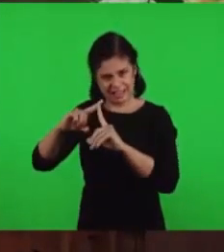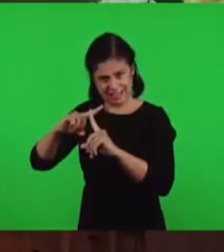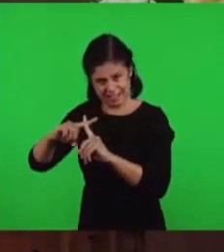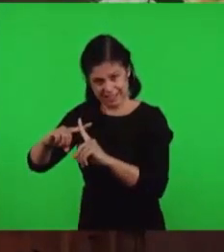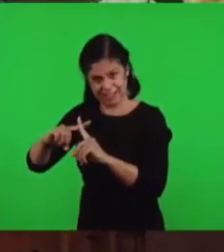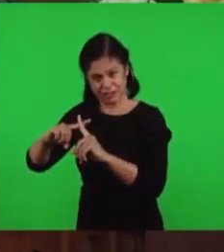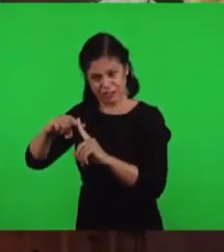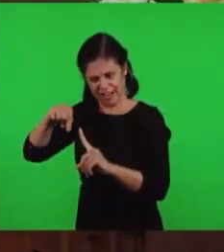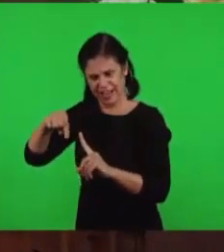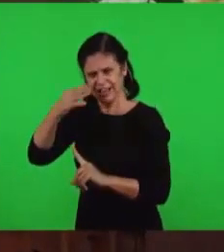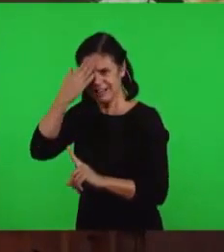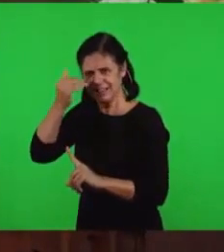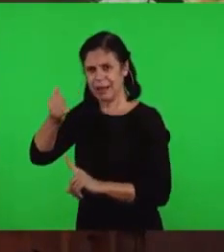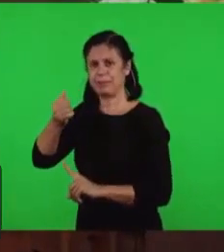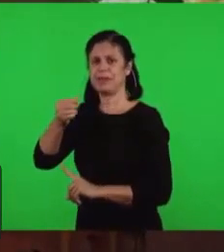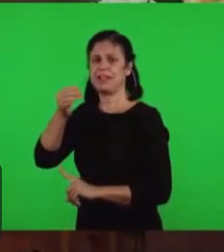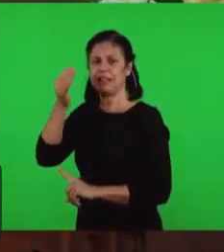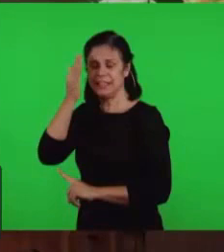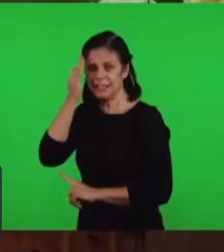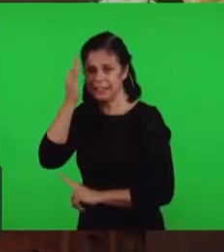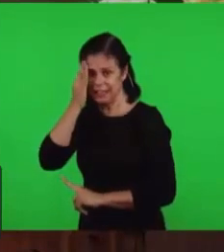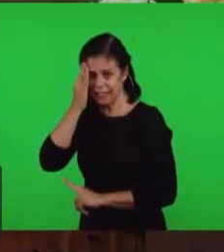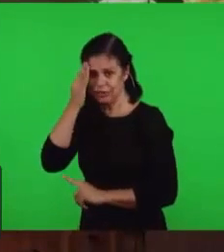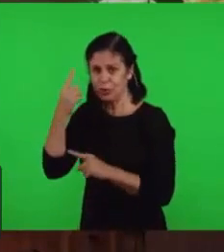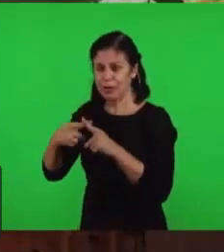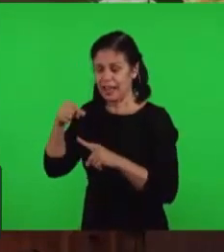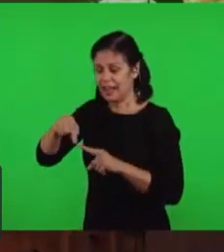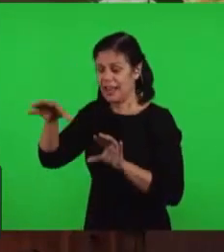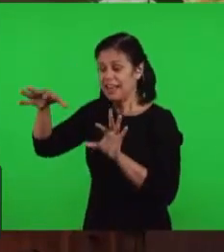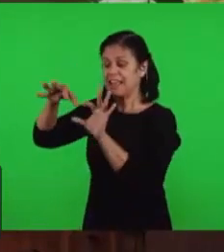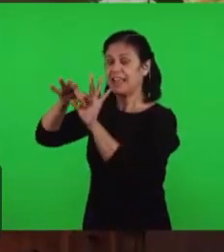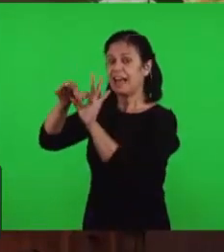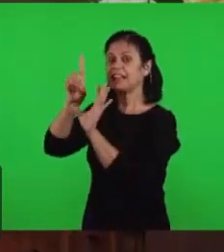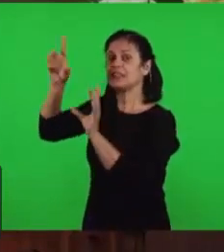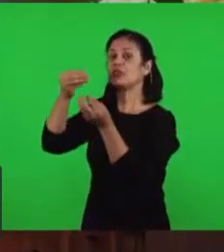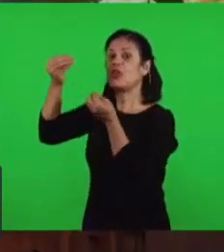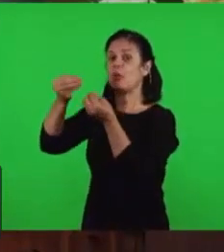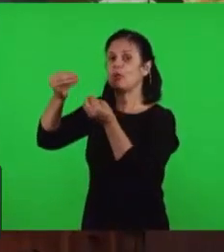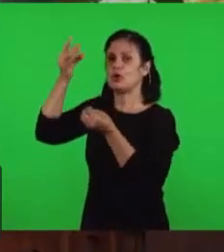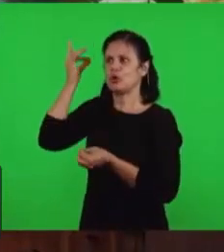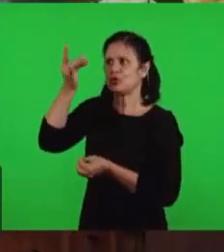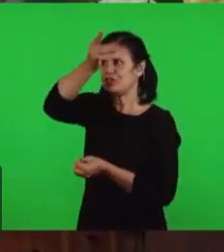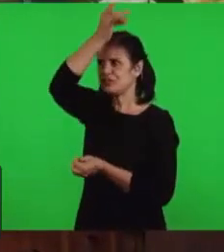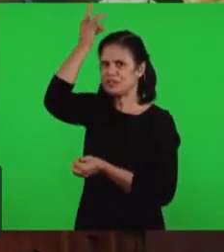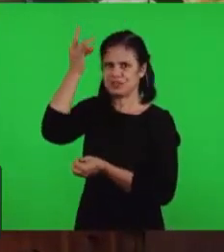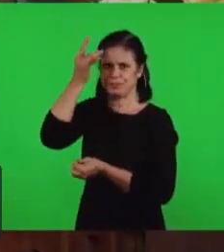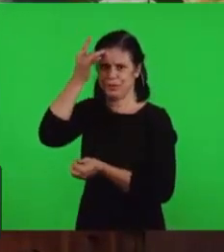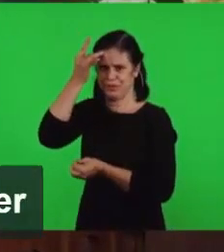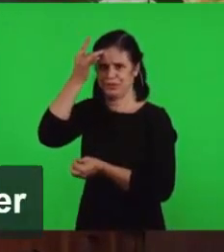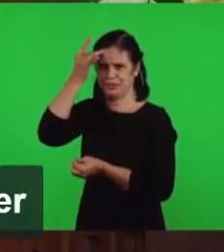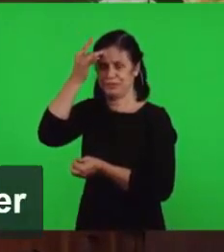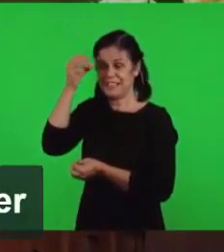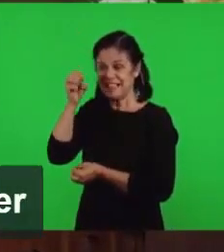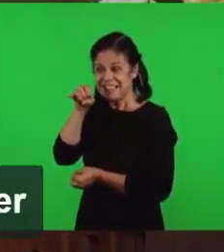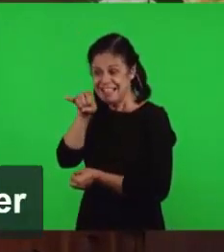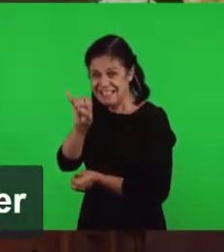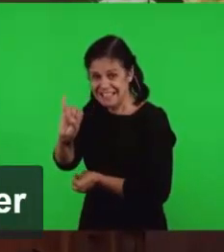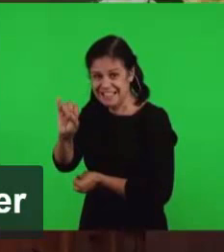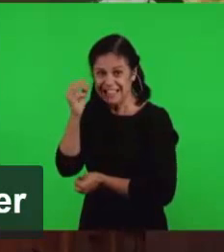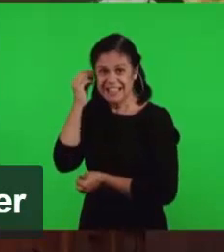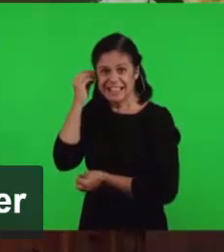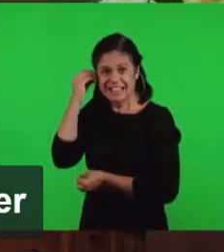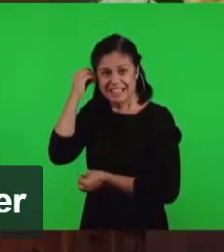que é o espírito santo Se o Espírito Santo Não ativar essa doutrina se não for ele